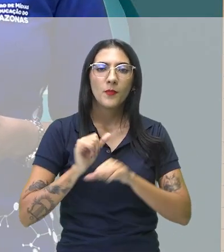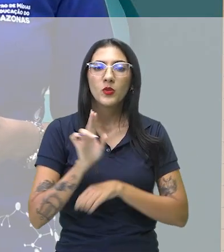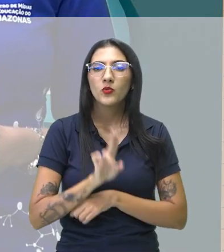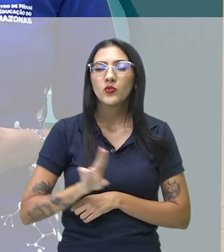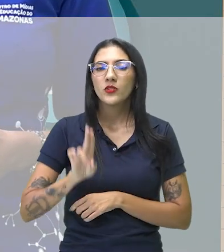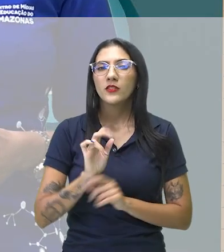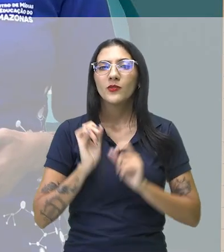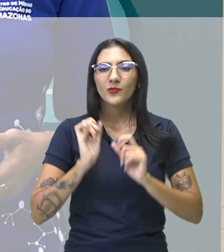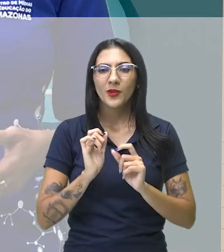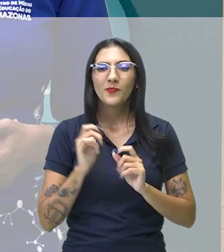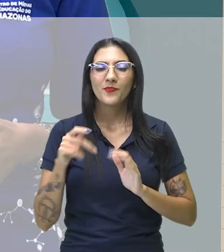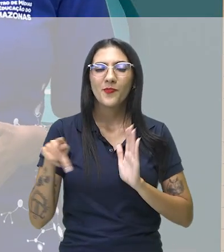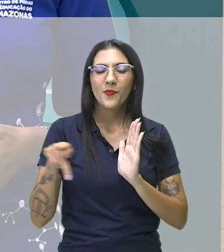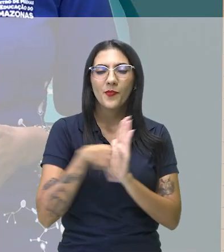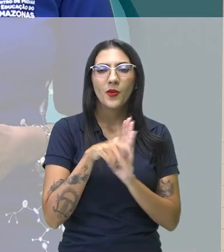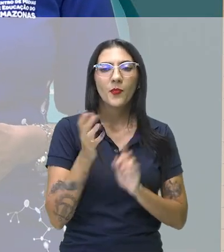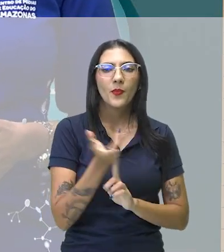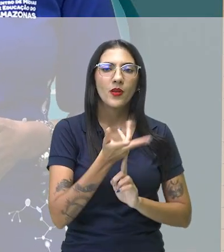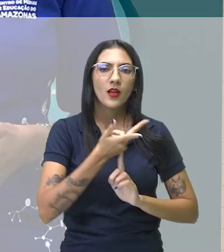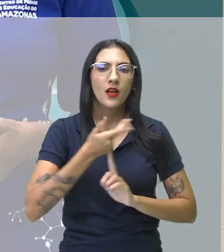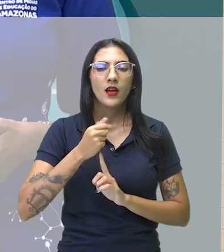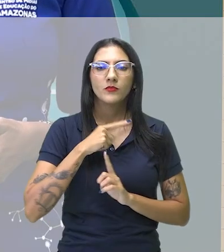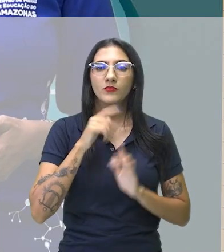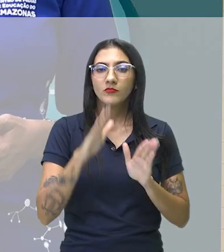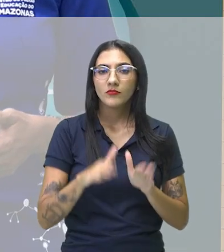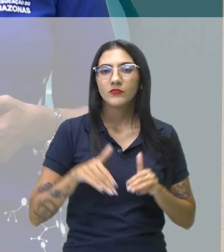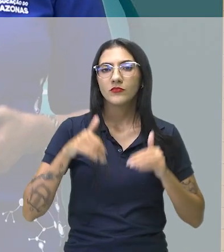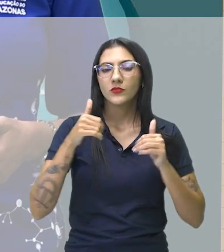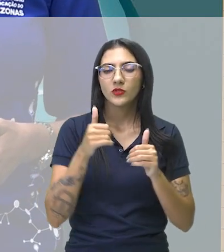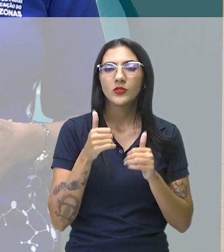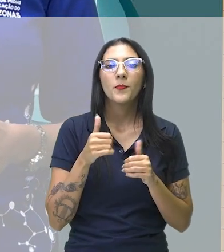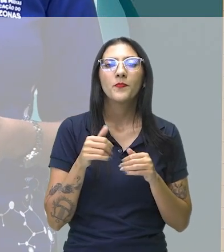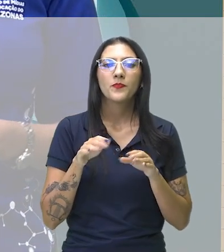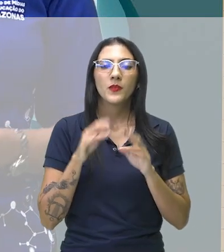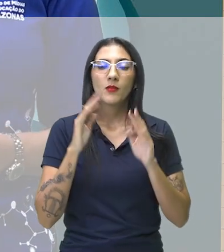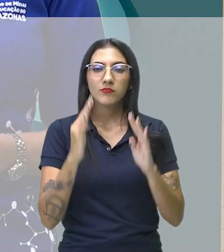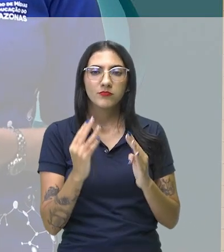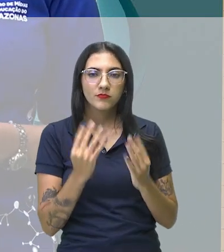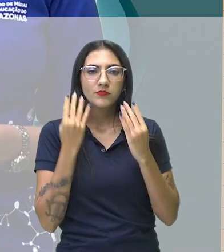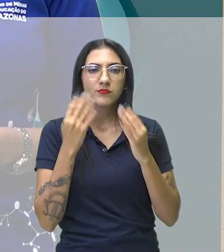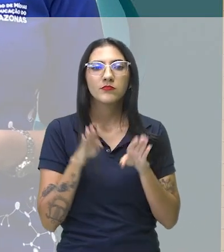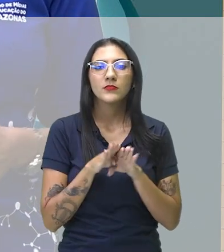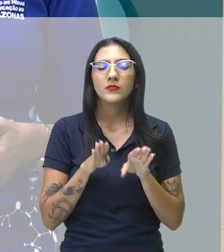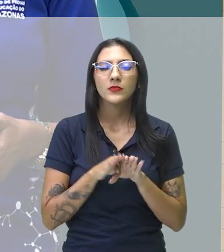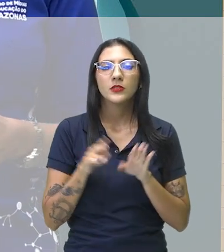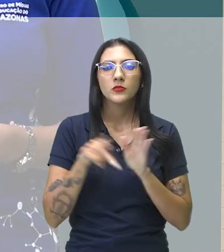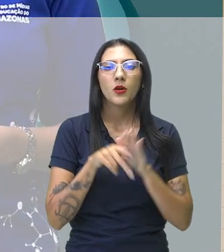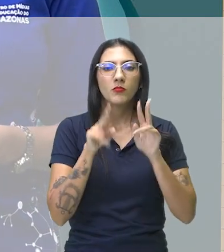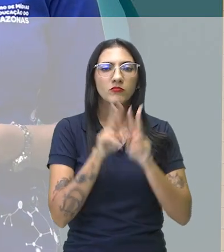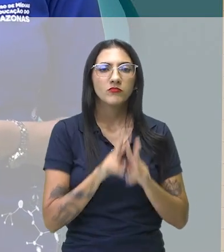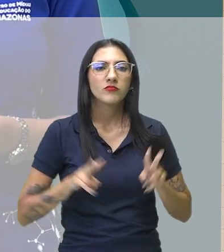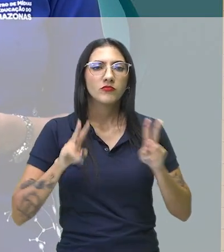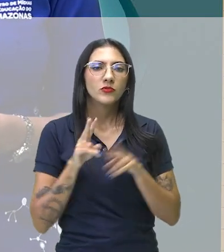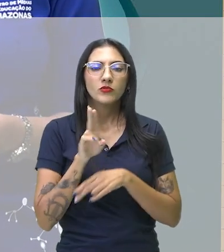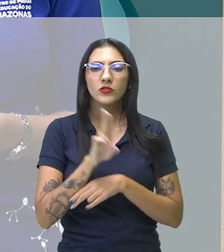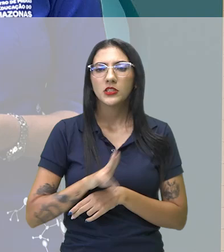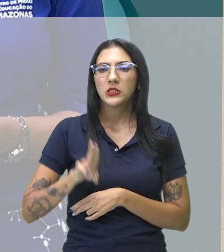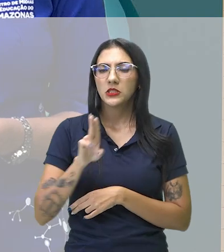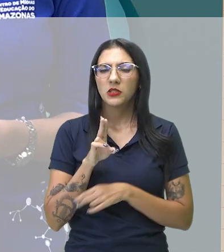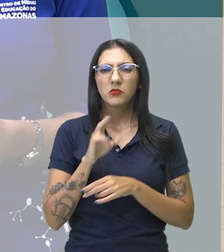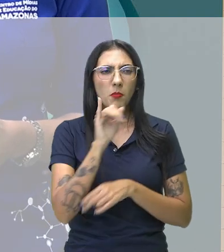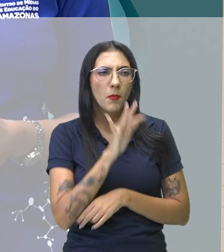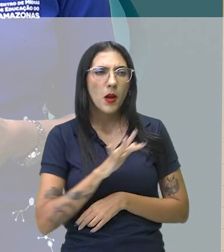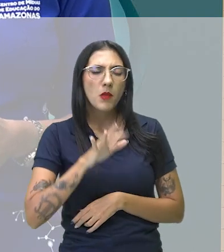sua arte para ampliar vozes e narrativas expressivas da luz e sombra, criando um